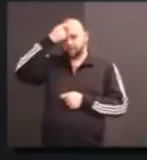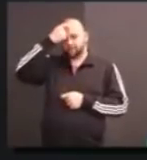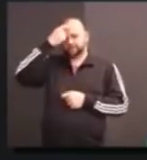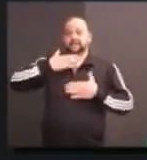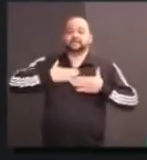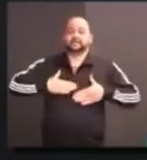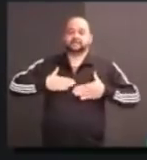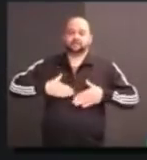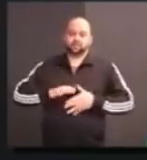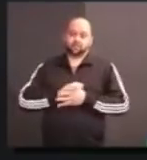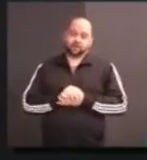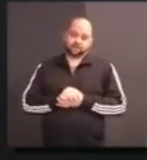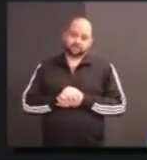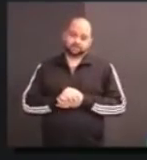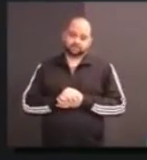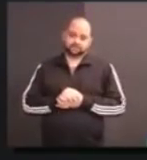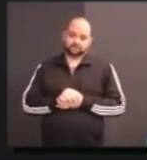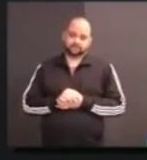tranquila.